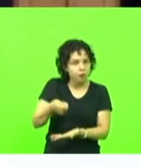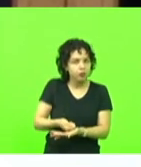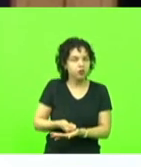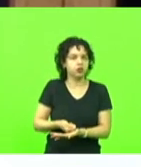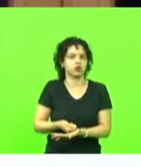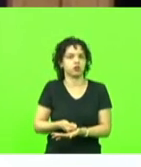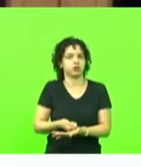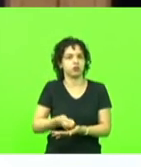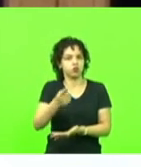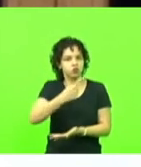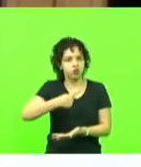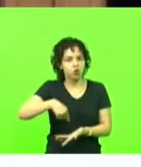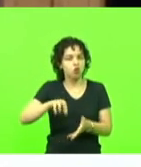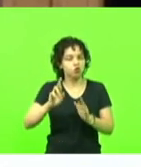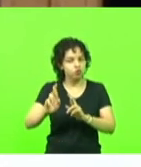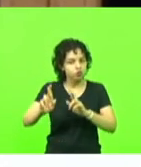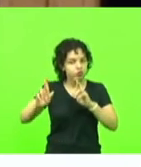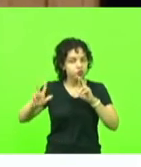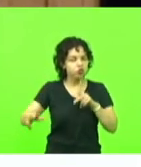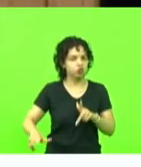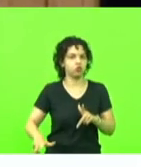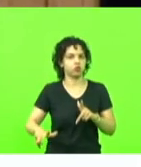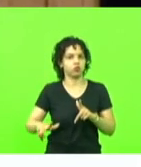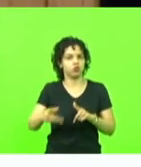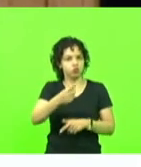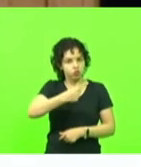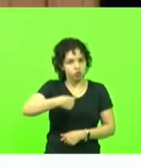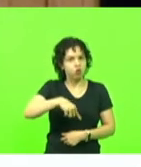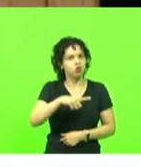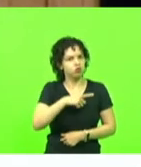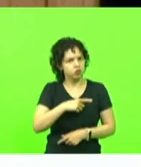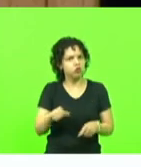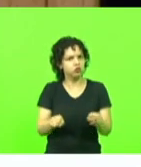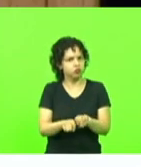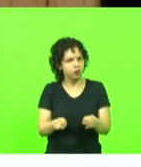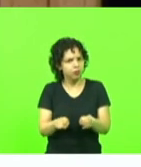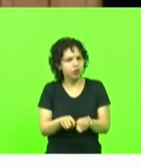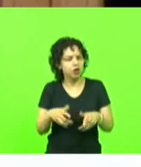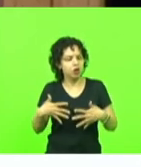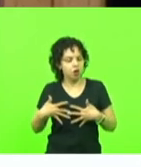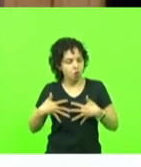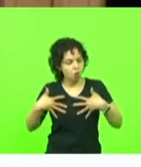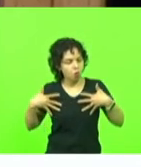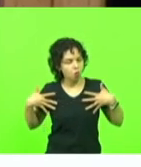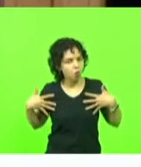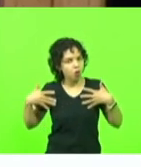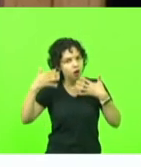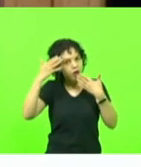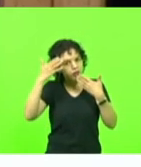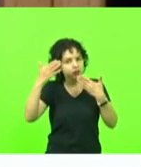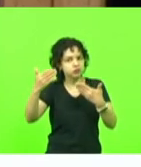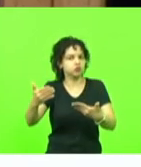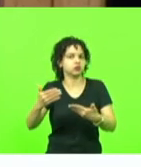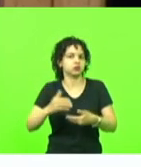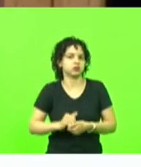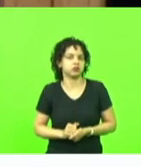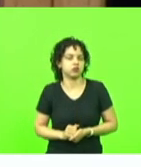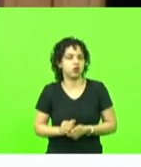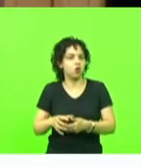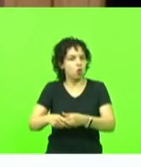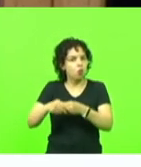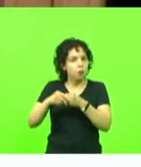nós divergimos, nós temos também a honradez de agradecer e de